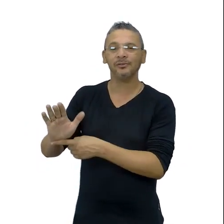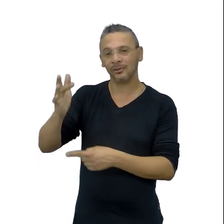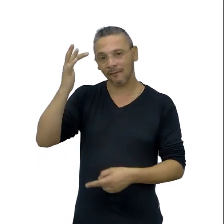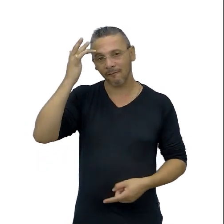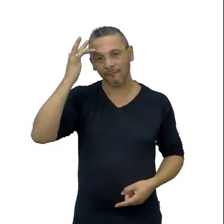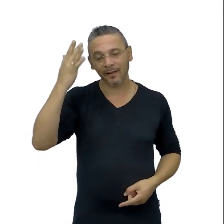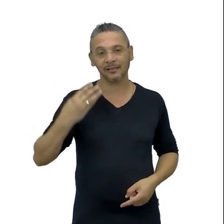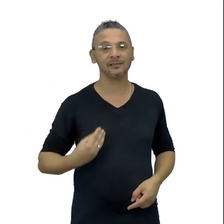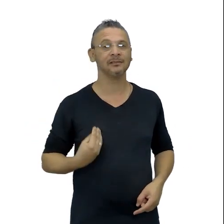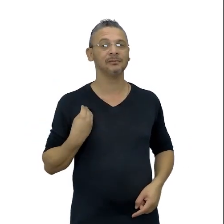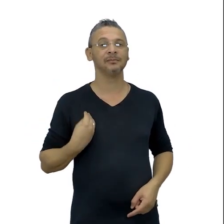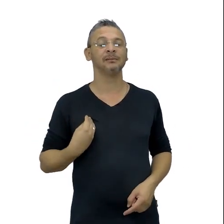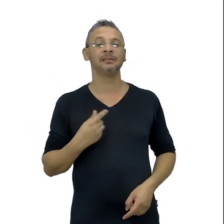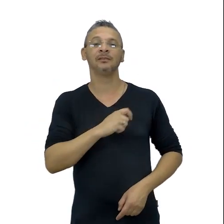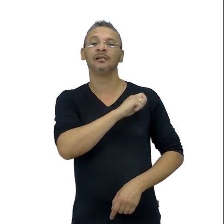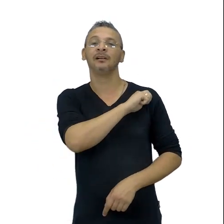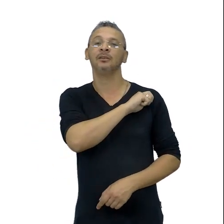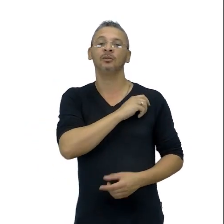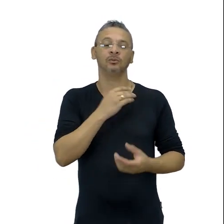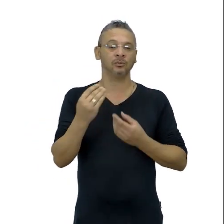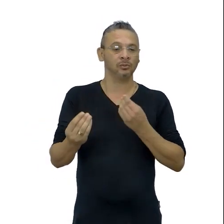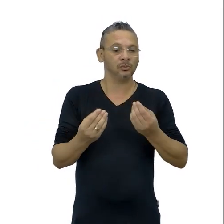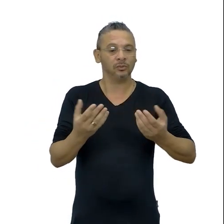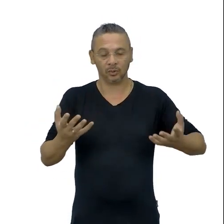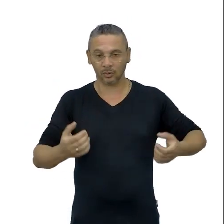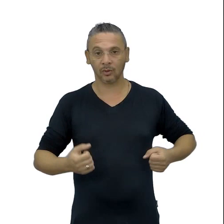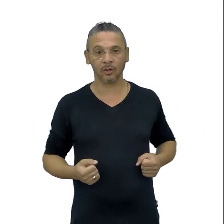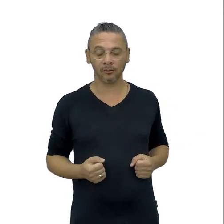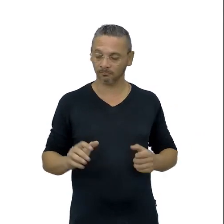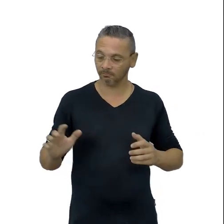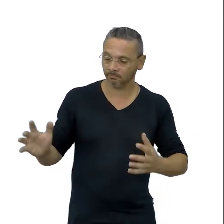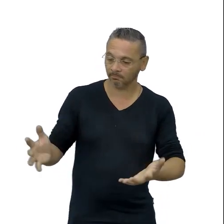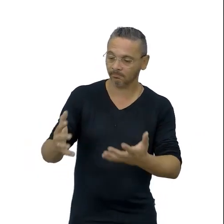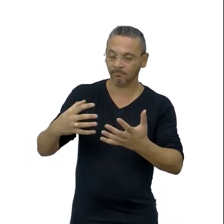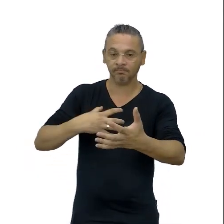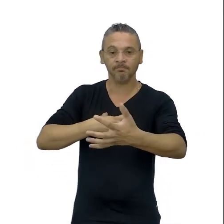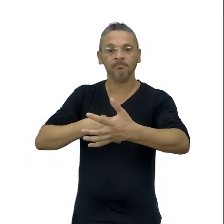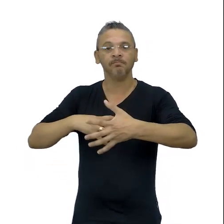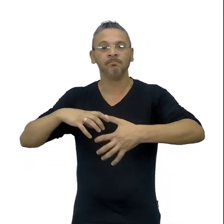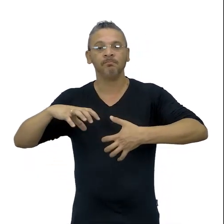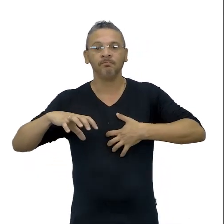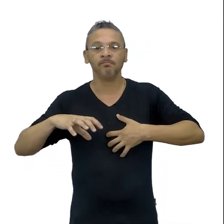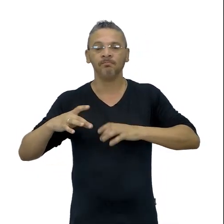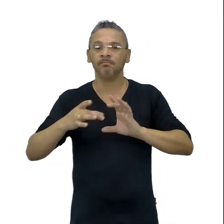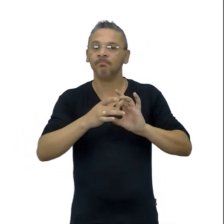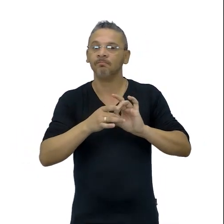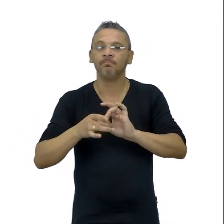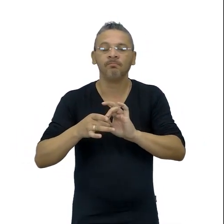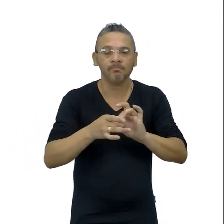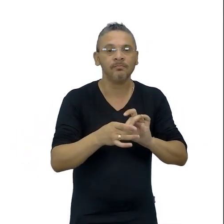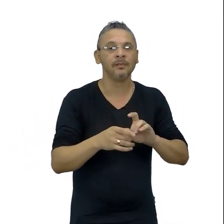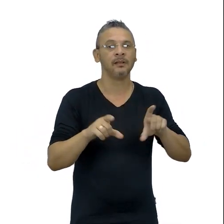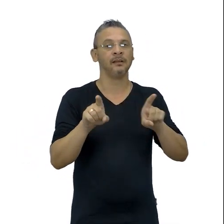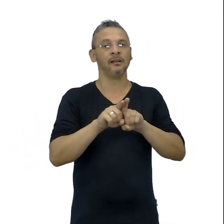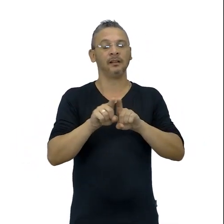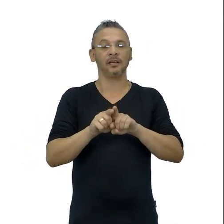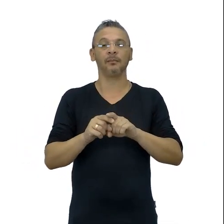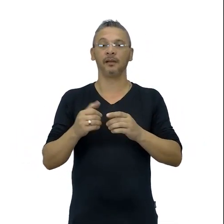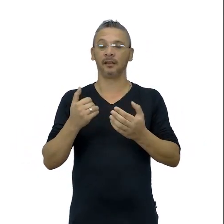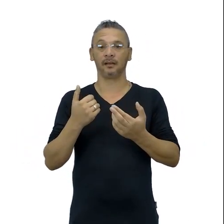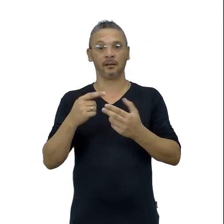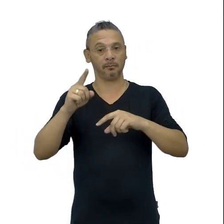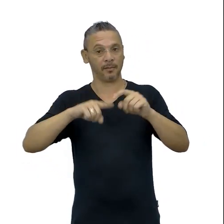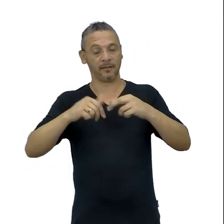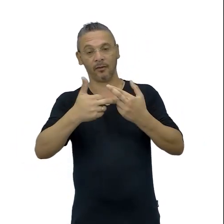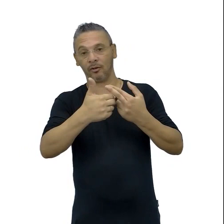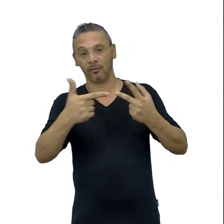a participação deles nas nossas aulas, incentivando a empatia dos colegas, contando com recursos disponíveis pela